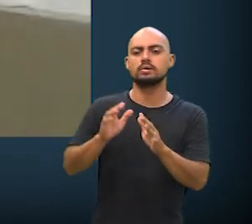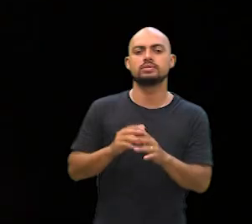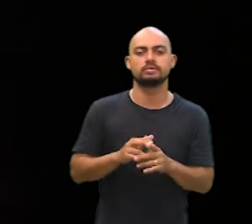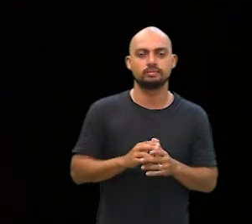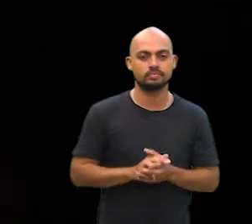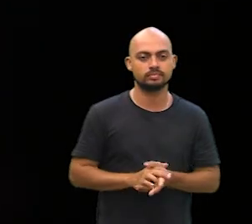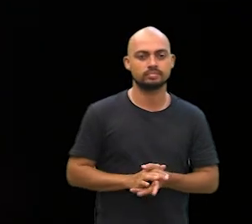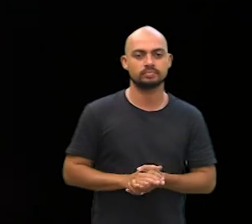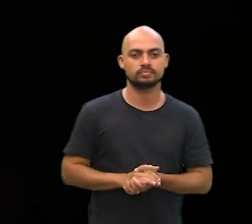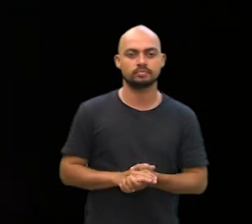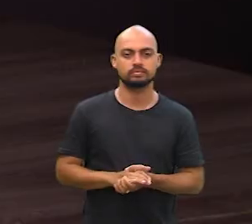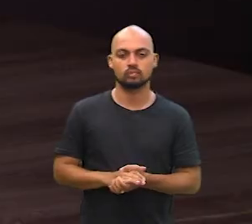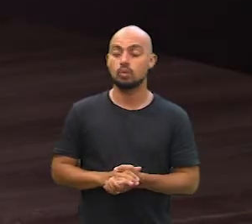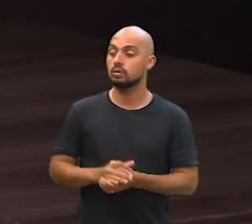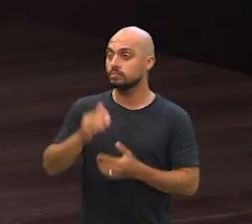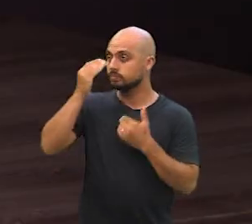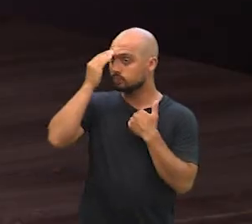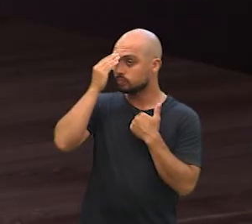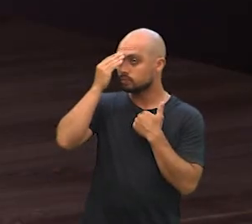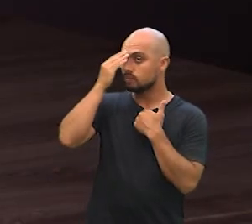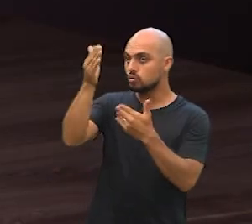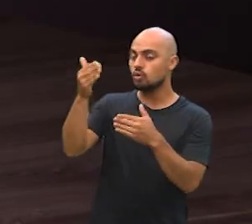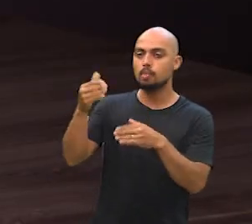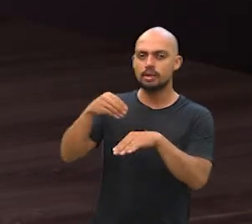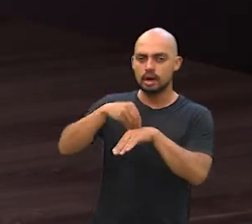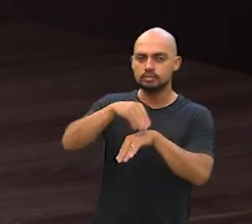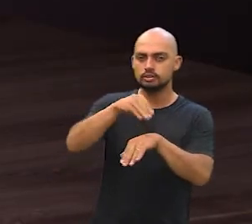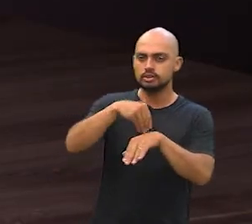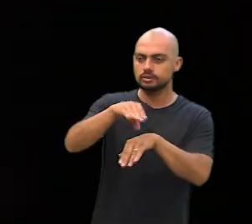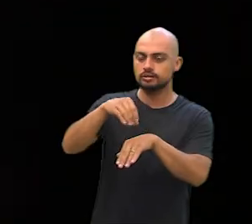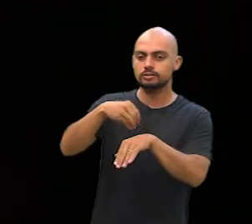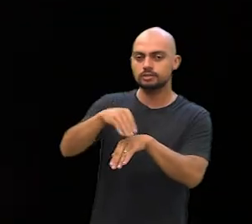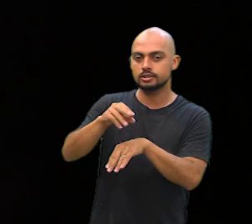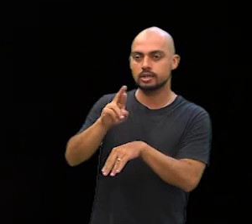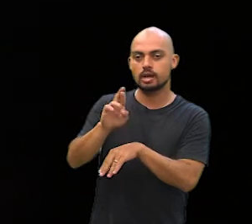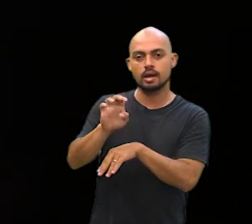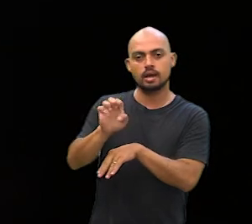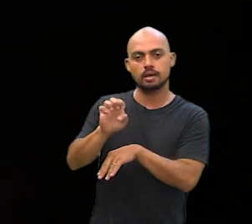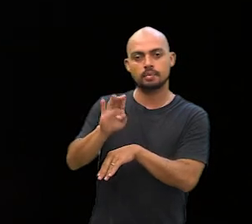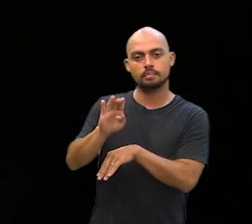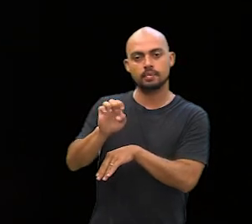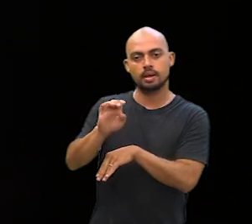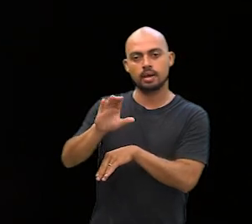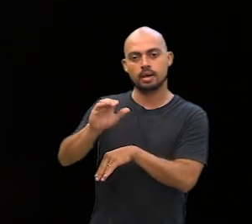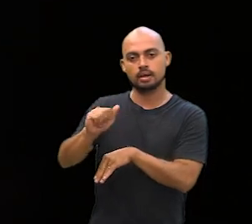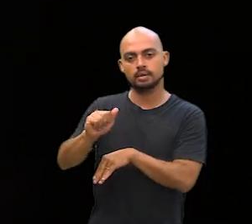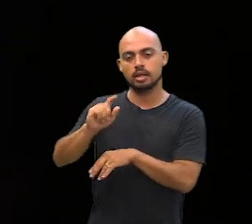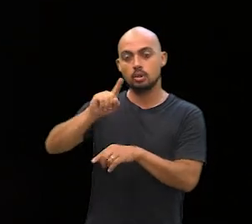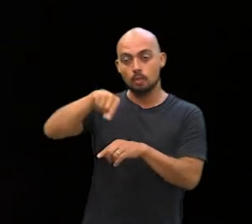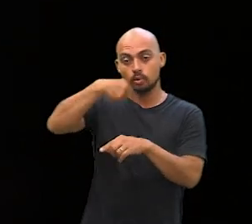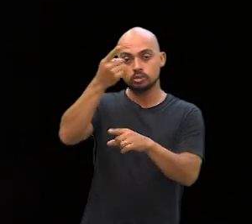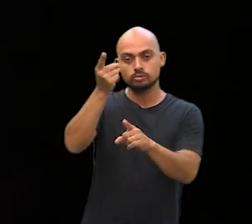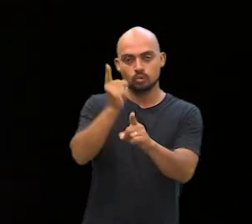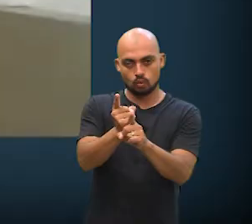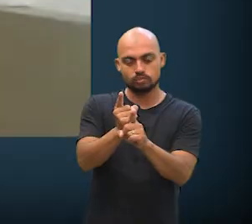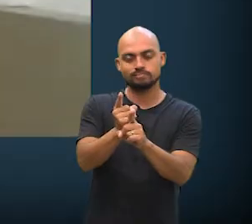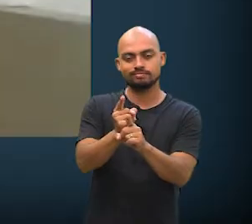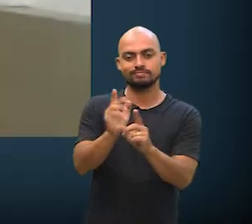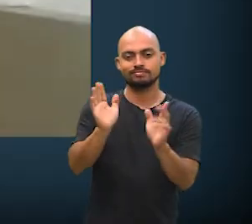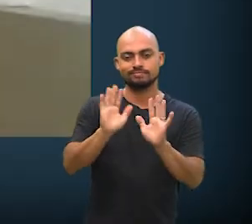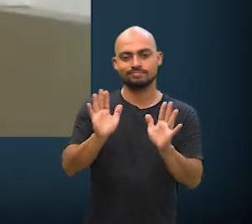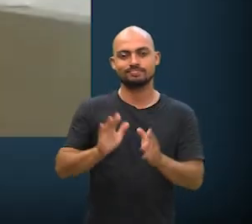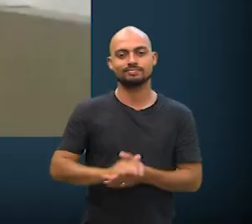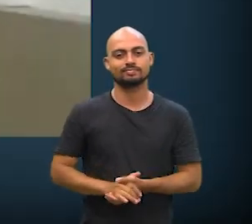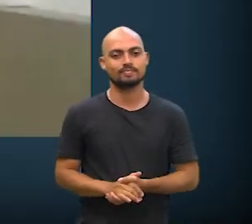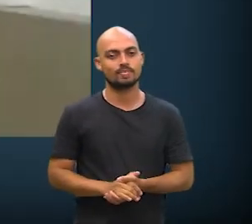muito. Tá certo, então obrigada pelas dicas, Rebeca, a gente fica por aqui e até uma próxima oportunidade.